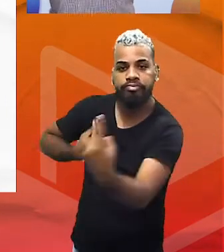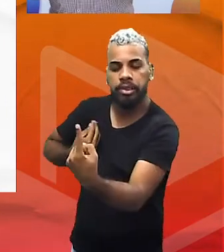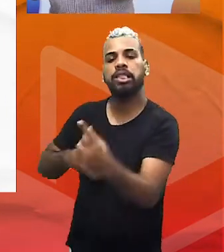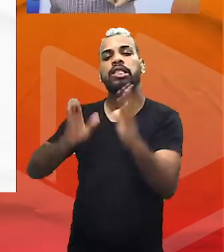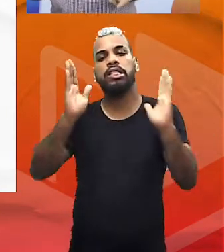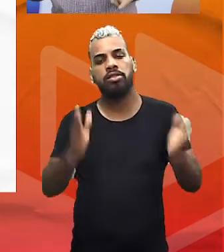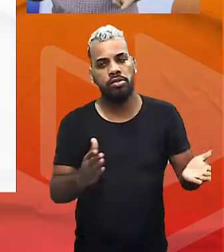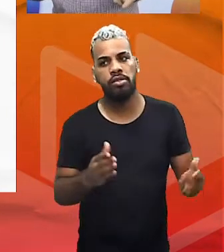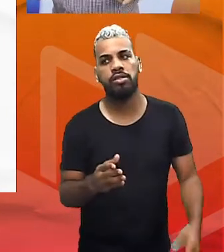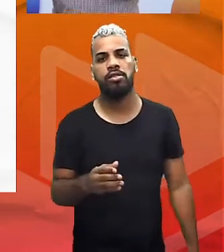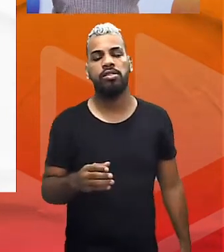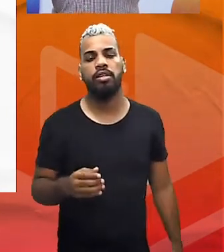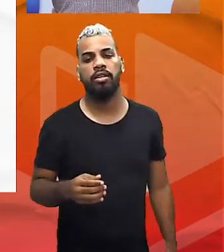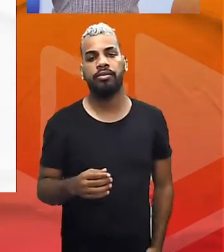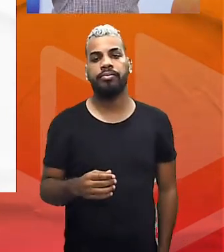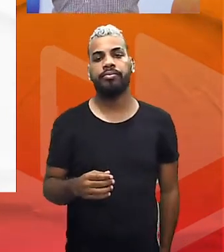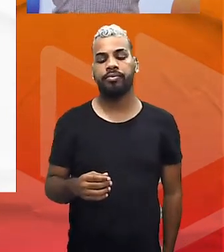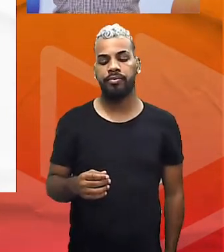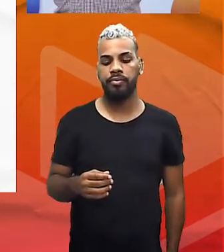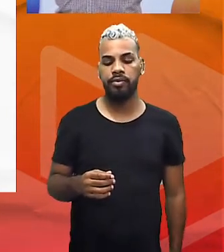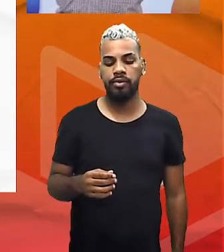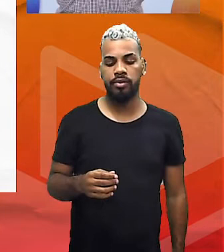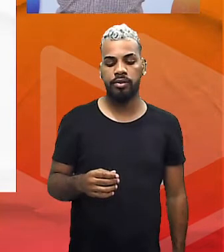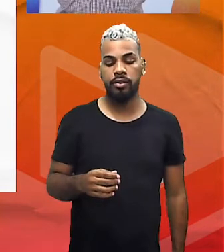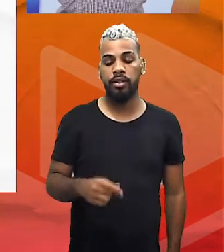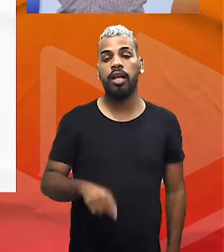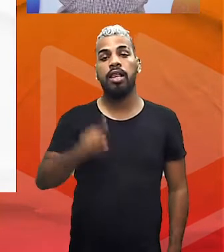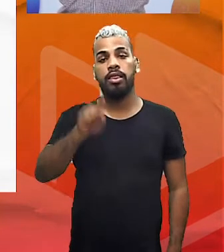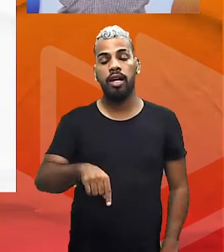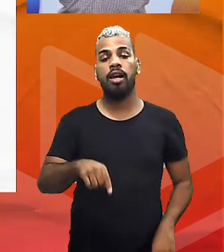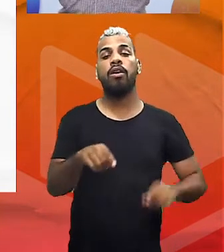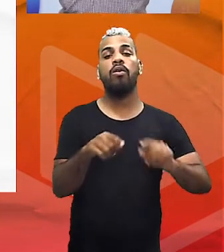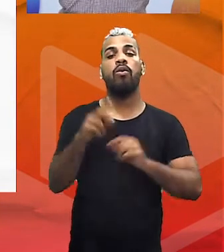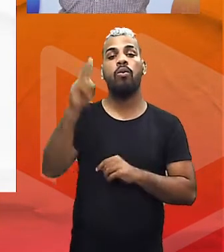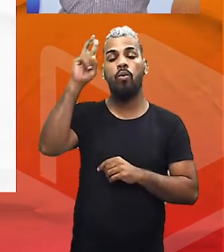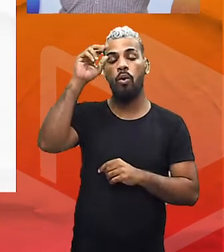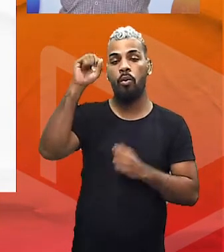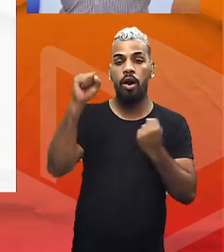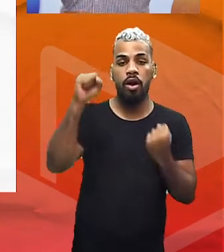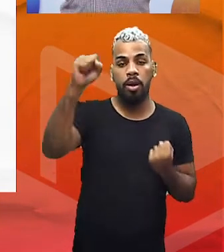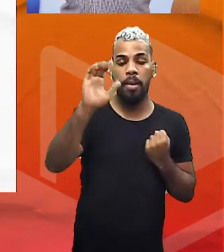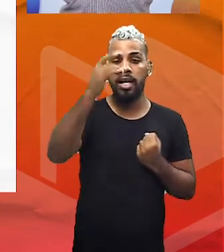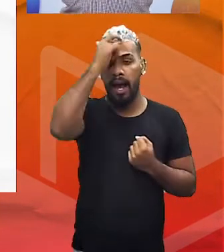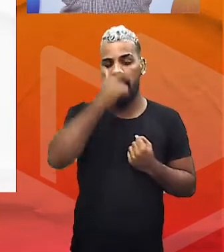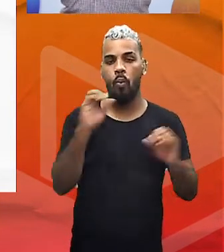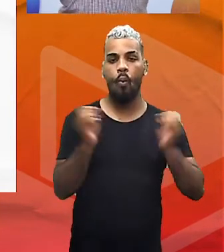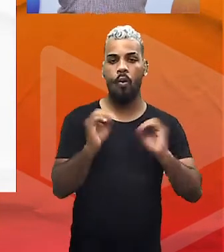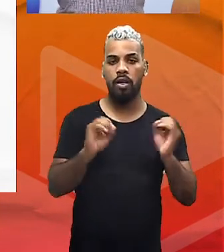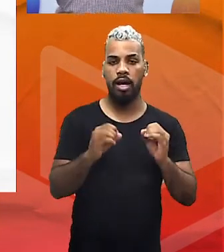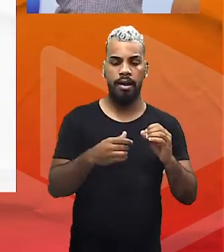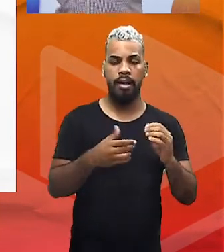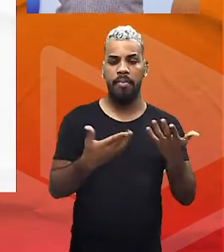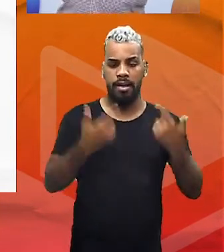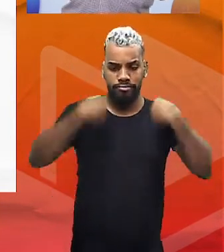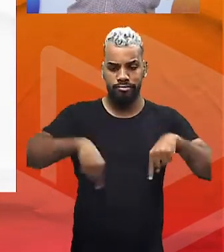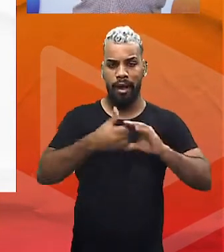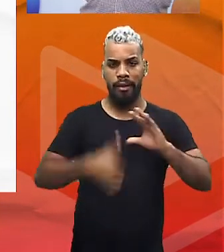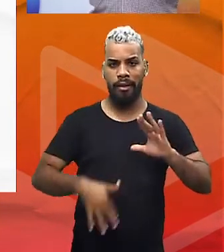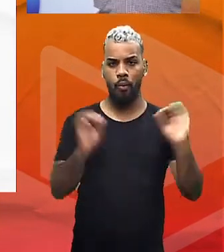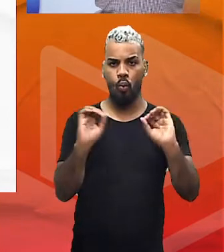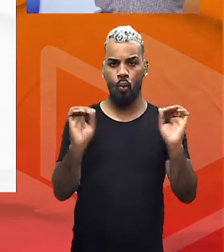Sem Nenhum Caráter, tá? O subtítulo da obra é Um Herói Sem Nenhum Caráter, sem nenhuma característica.